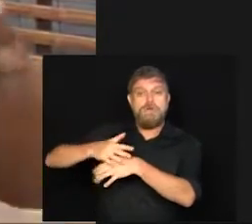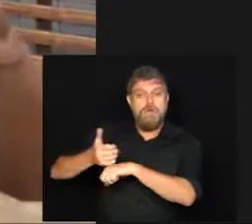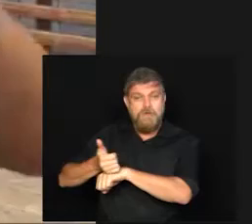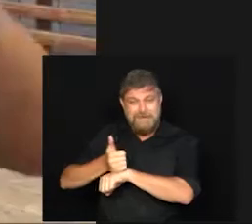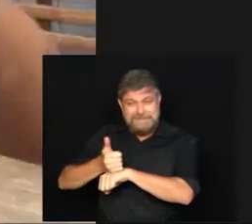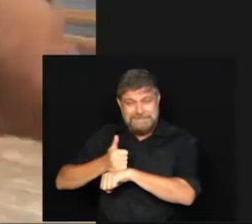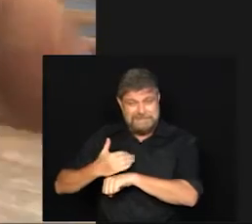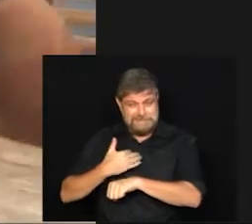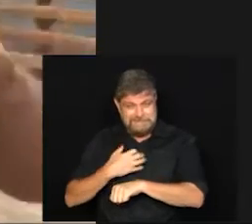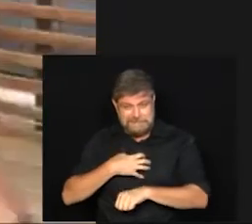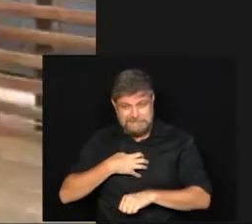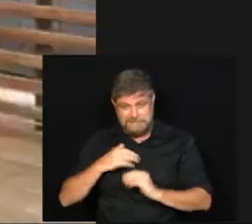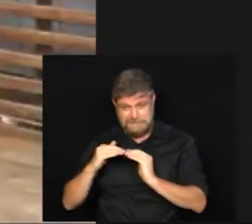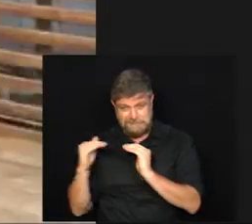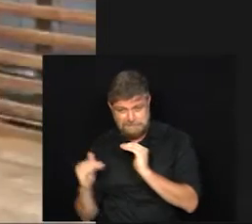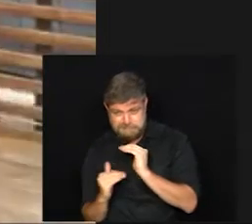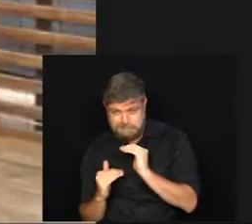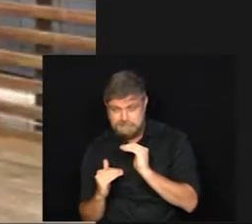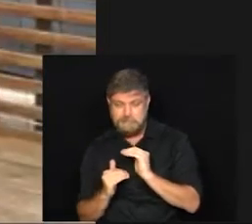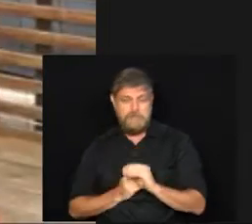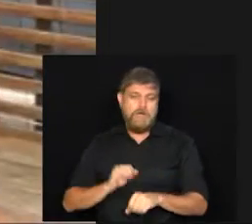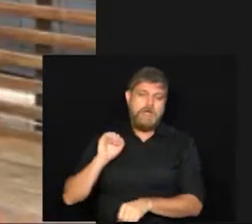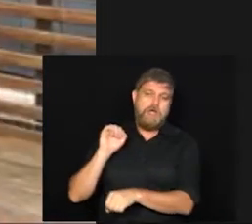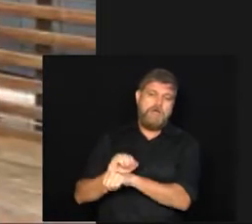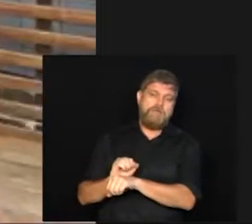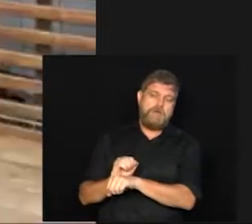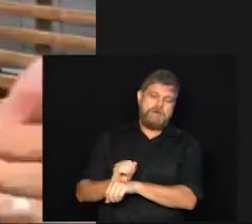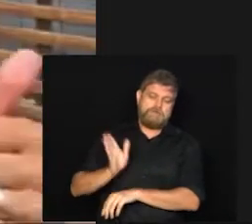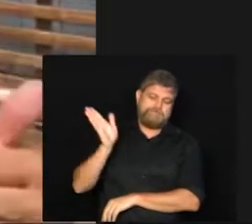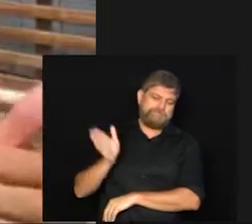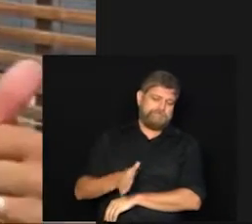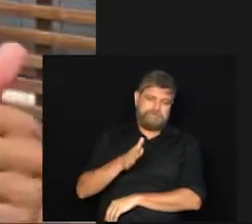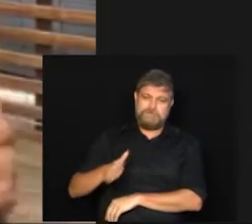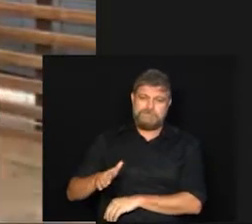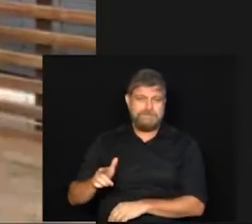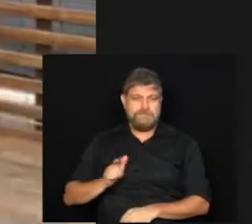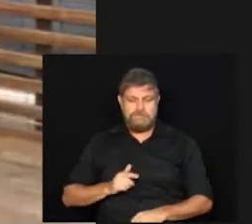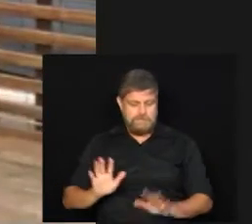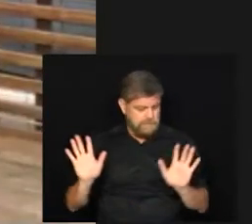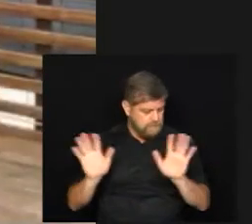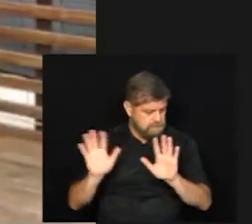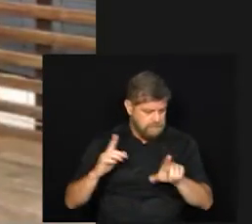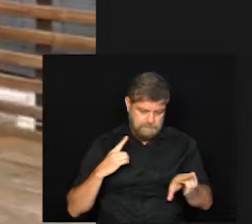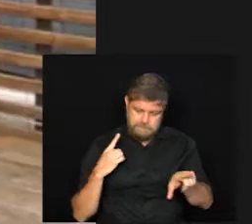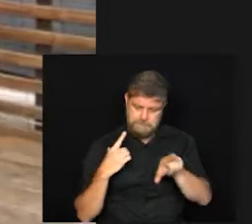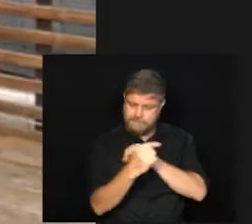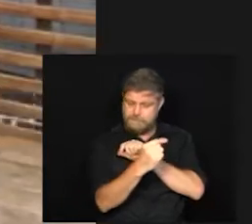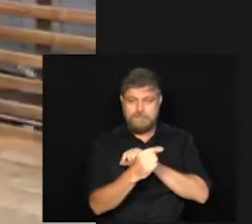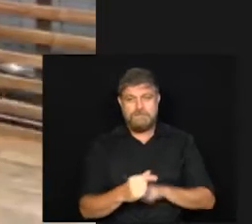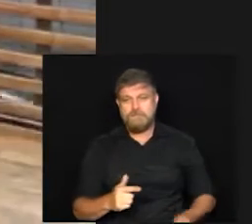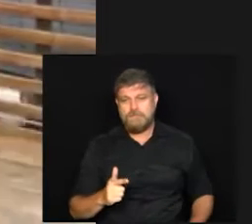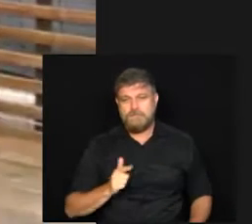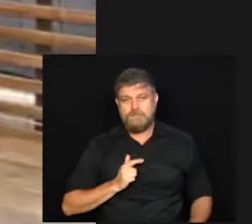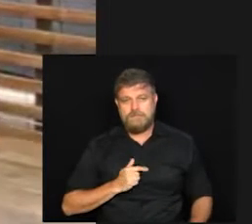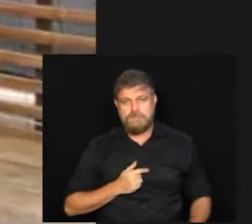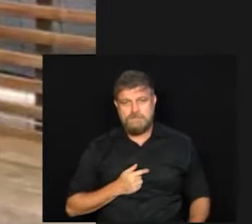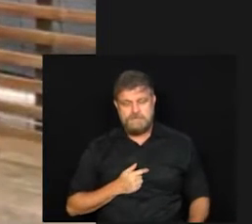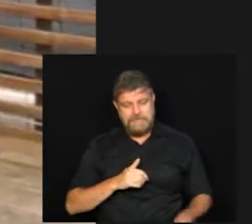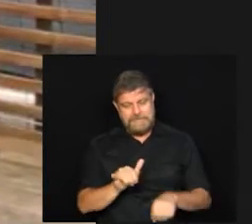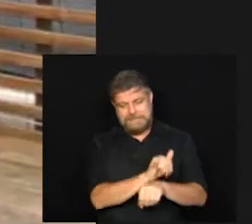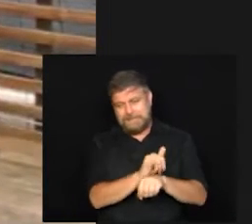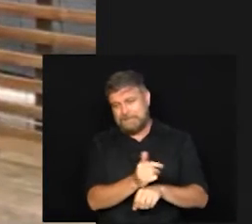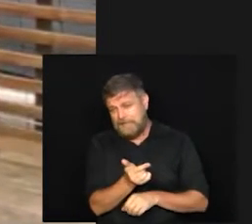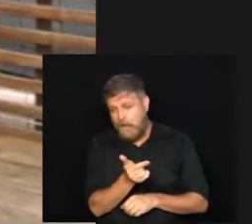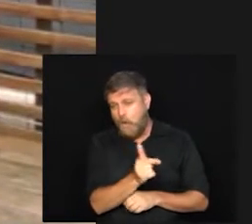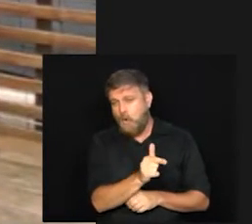não estou batendo de frente com os demais atletas, aí sim, valeu, rapaziada, obrigado, futevôlei. Sigo por outros caminhos,